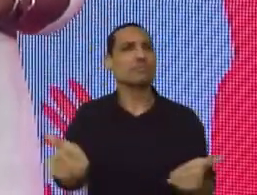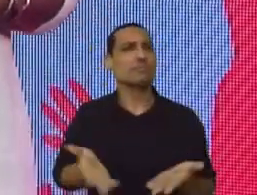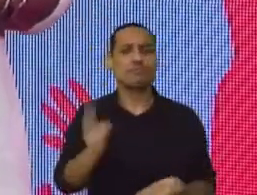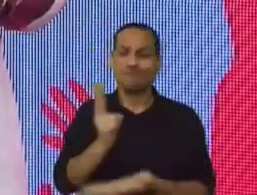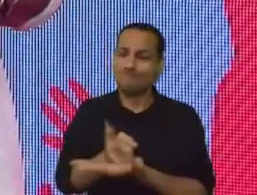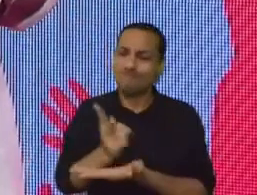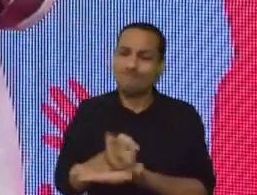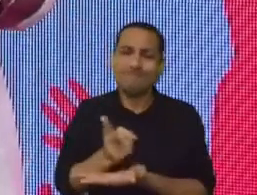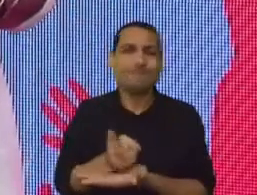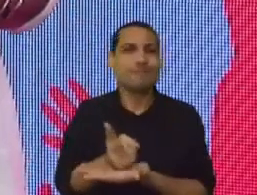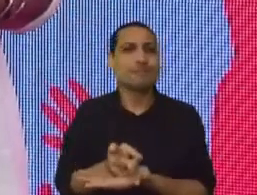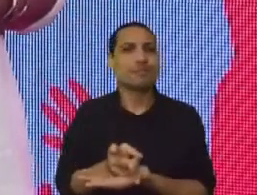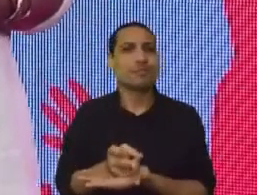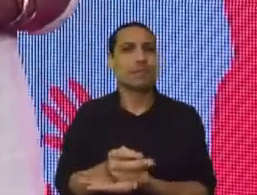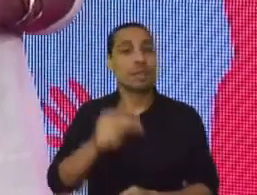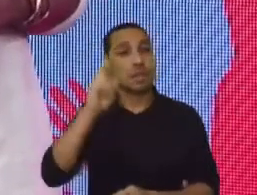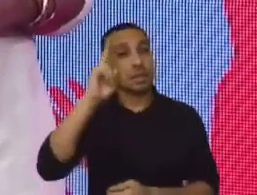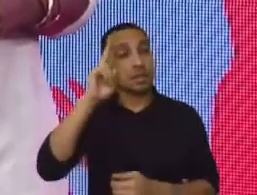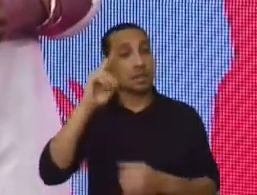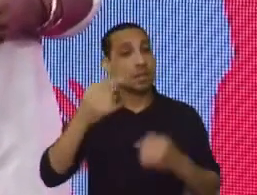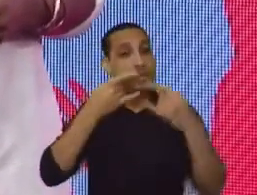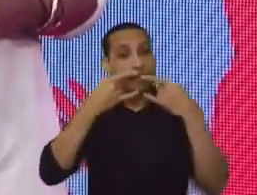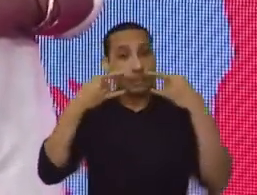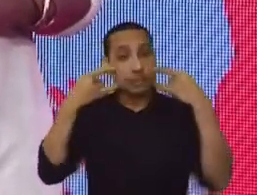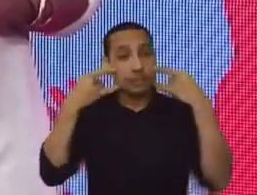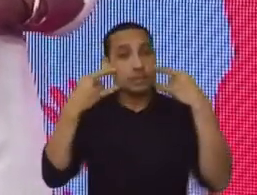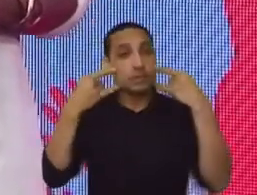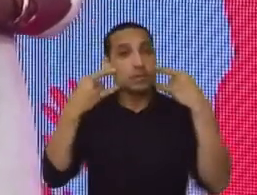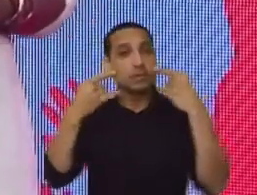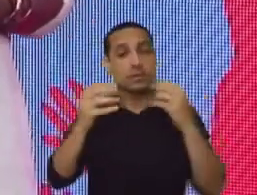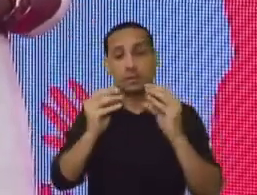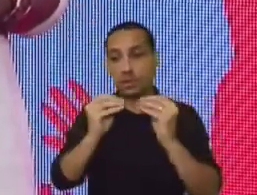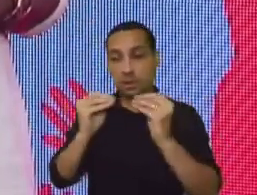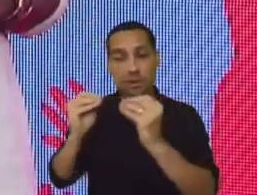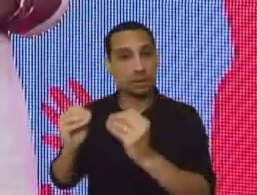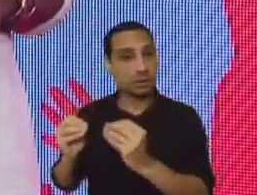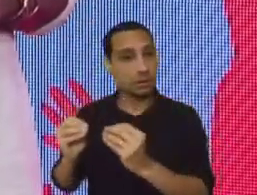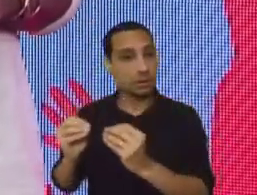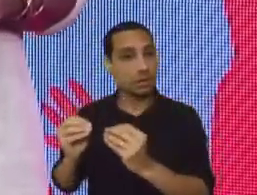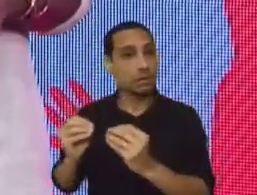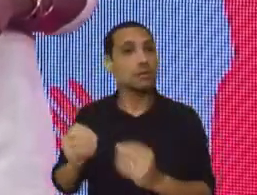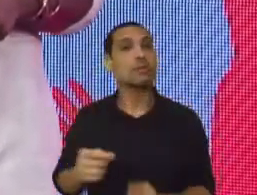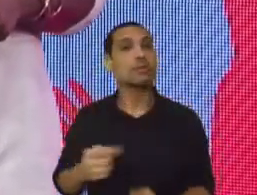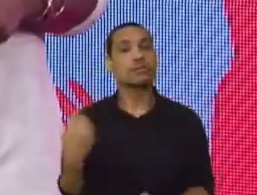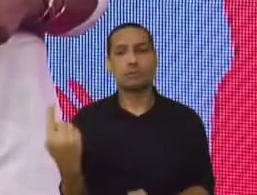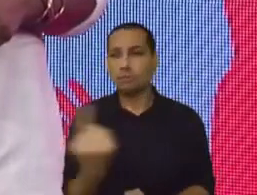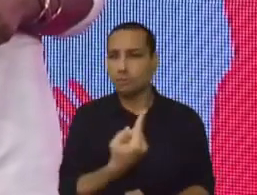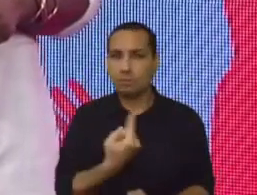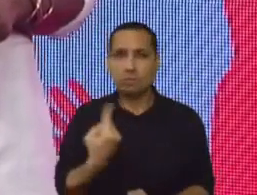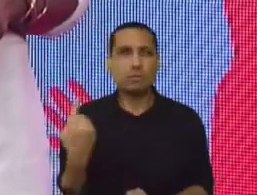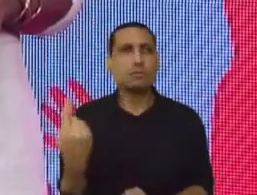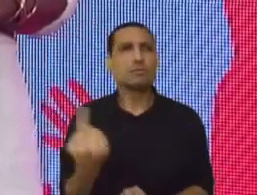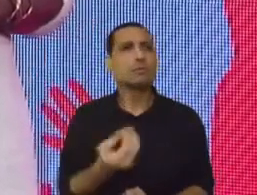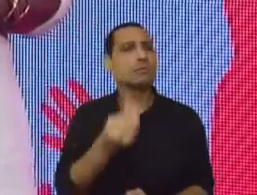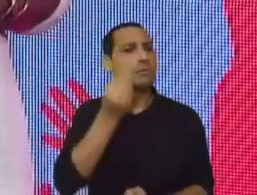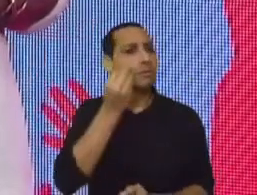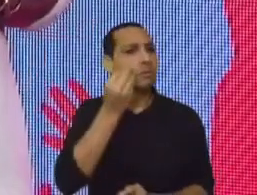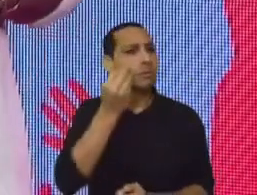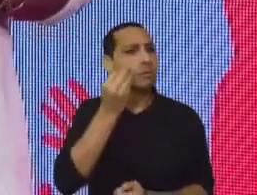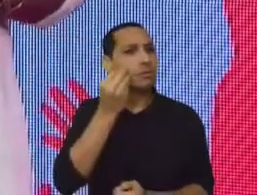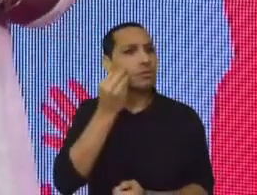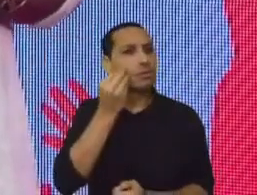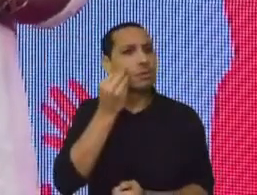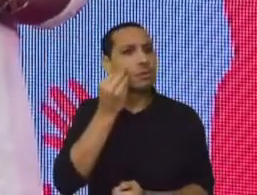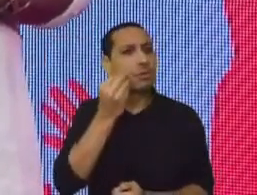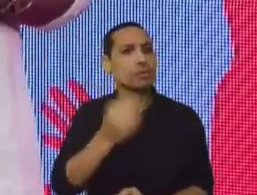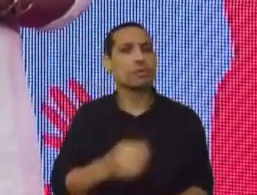máscaras, porque fizemos a testagem, todos nós fizemos a testagem prévia para a Covid-19, todos nós estamos negativados e estamos